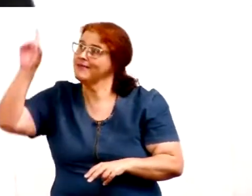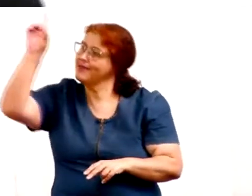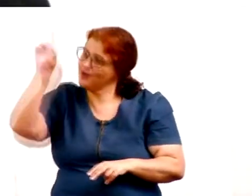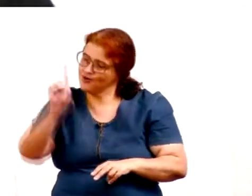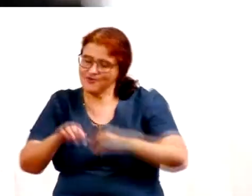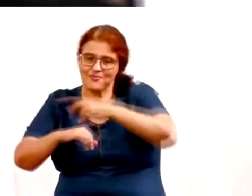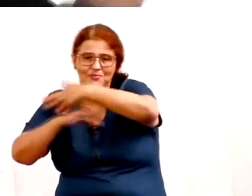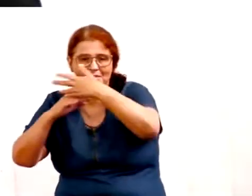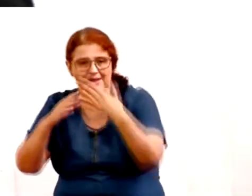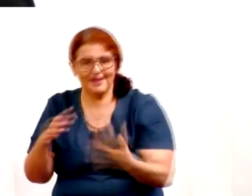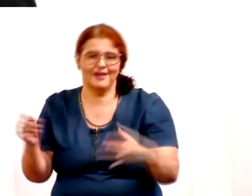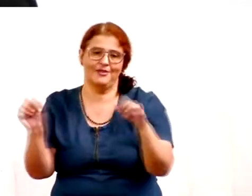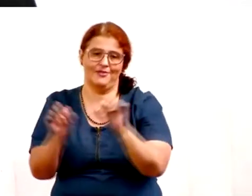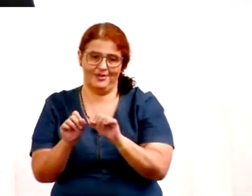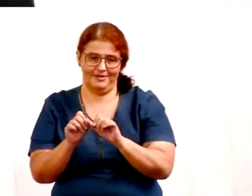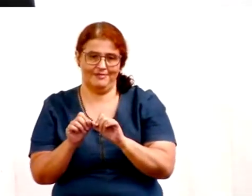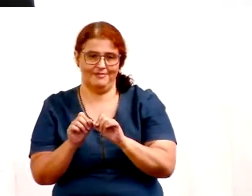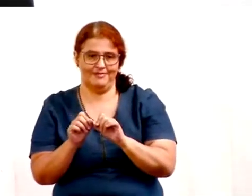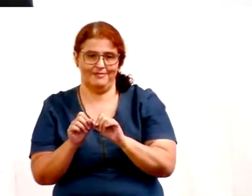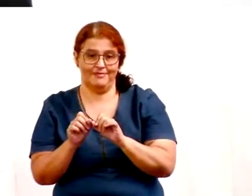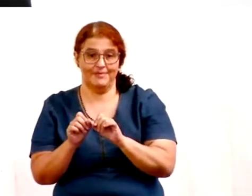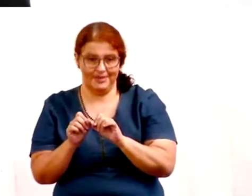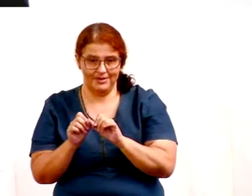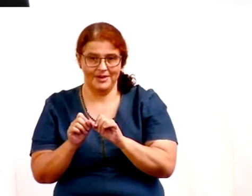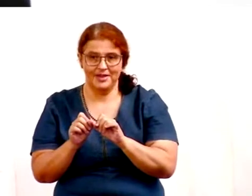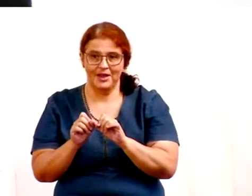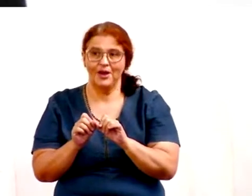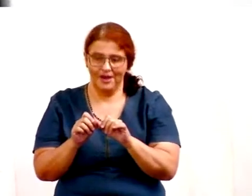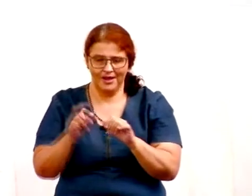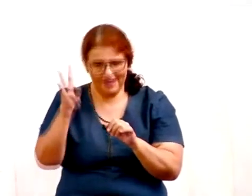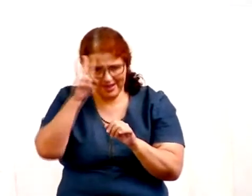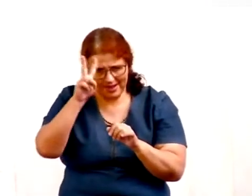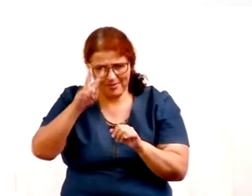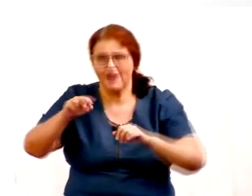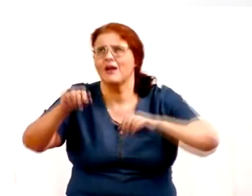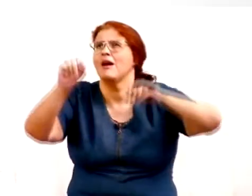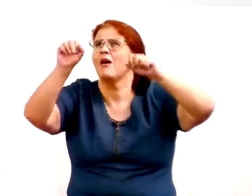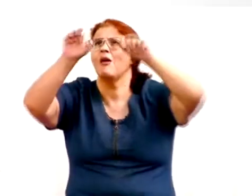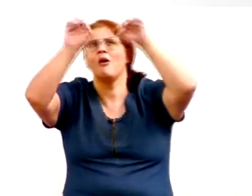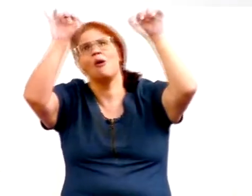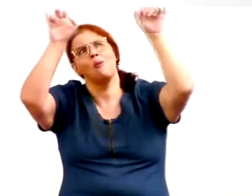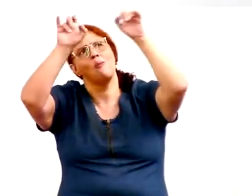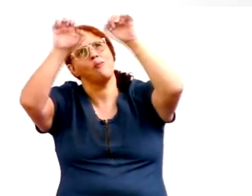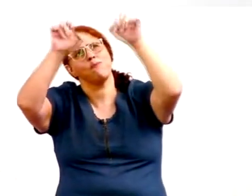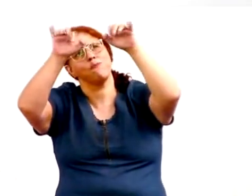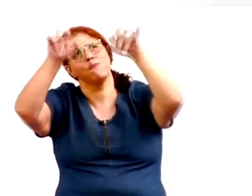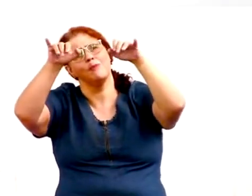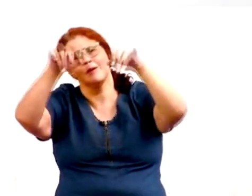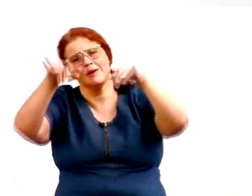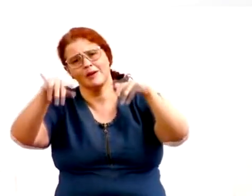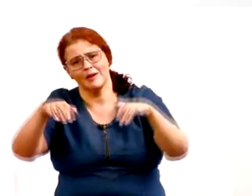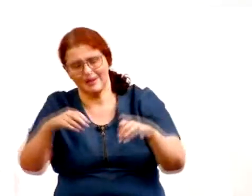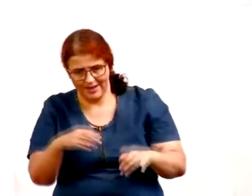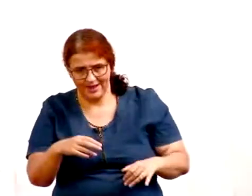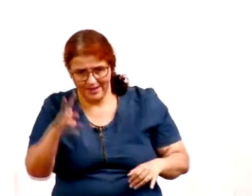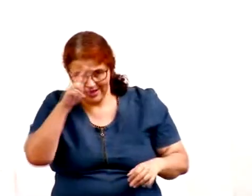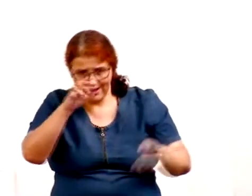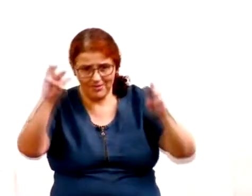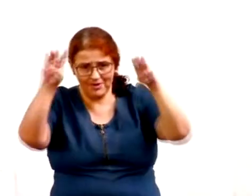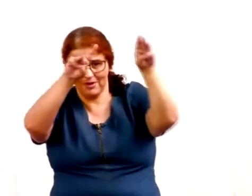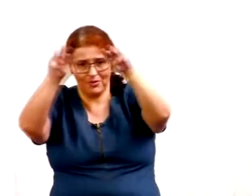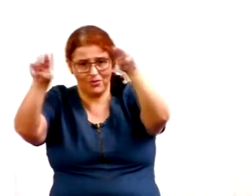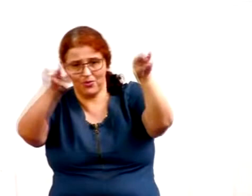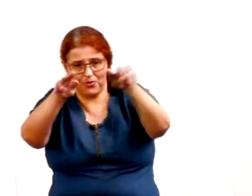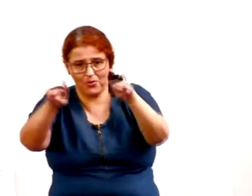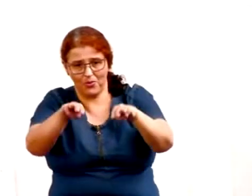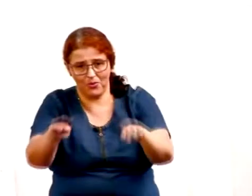para tantos prodígios e milagres, exceto o momento do Novo Testamento, com Jesus Cristo